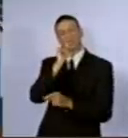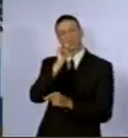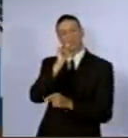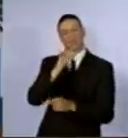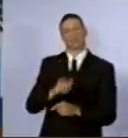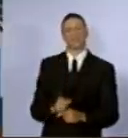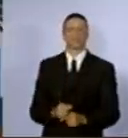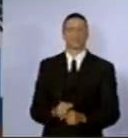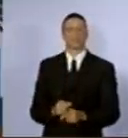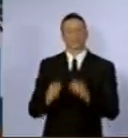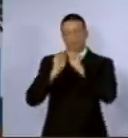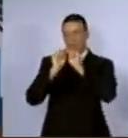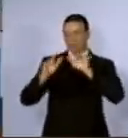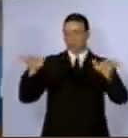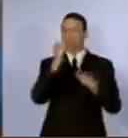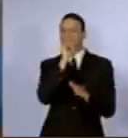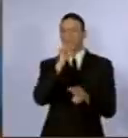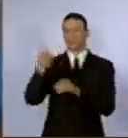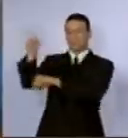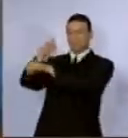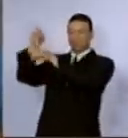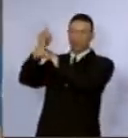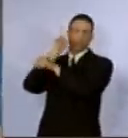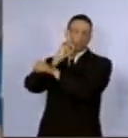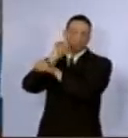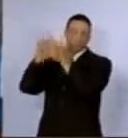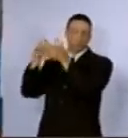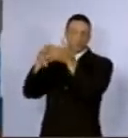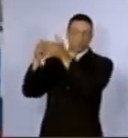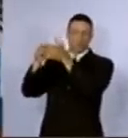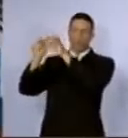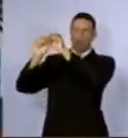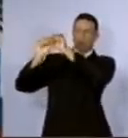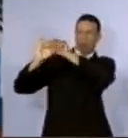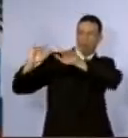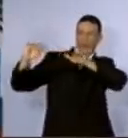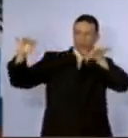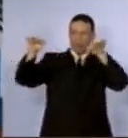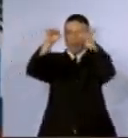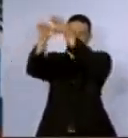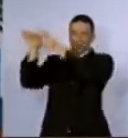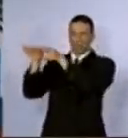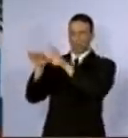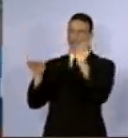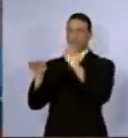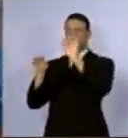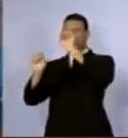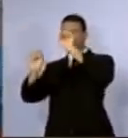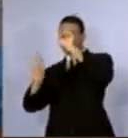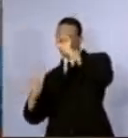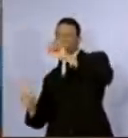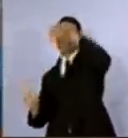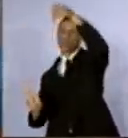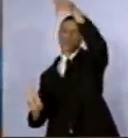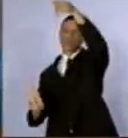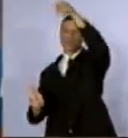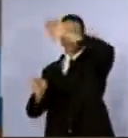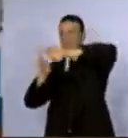foi espalhada pelos Estados Unidos, mas não de forma uniforme, mais no norte do que no sul.